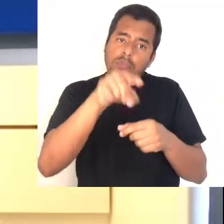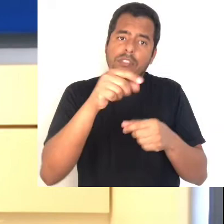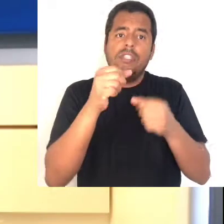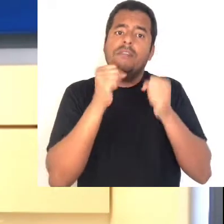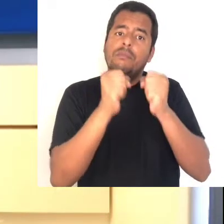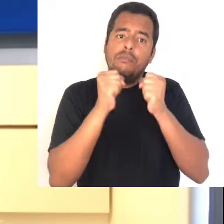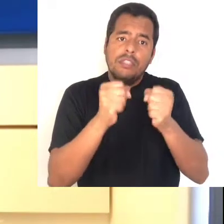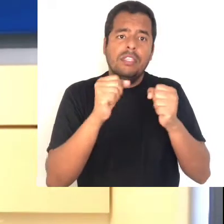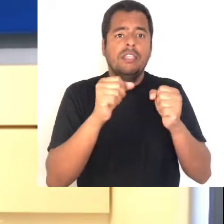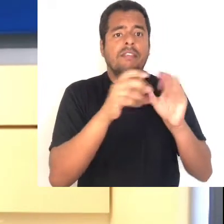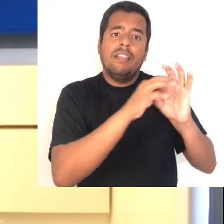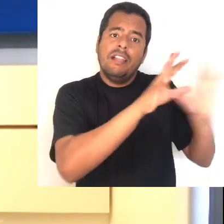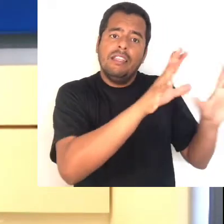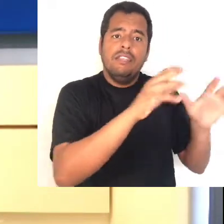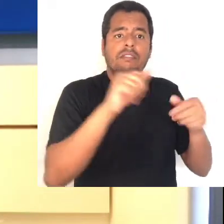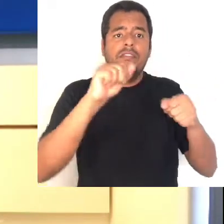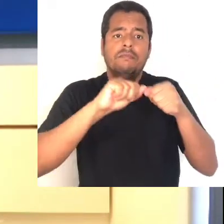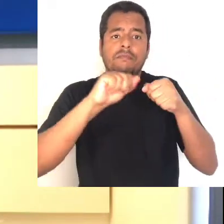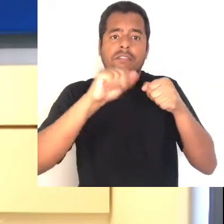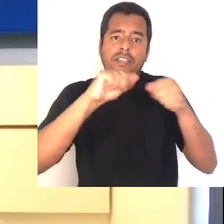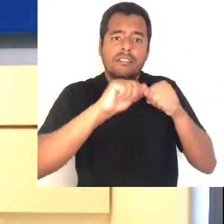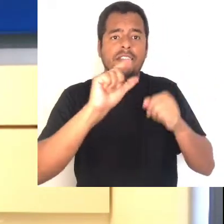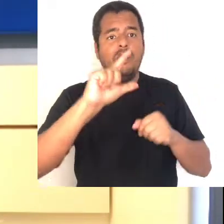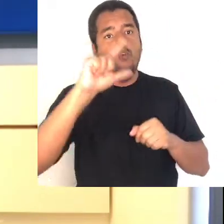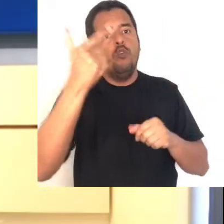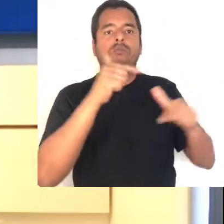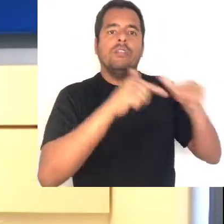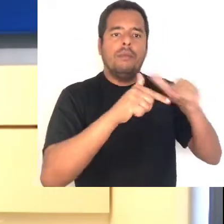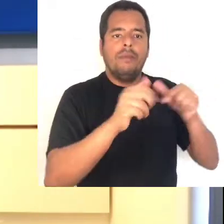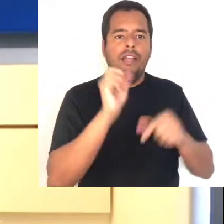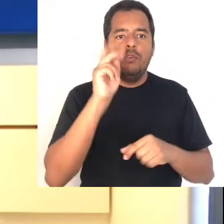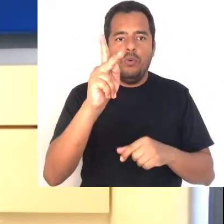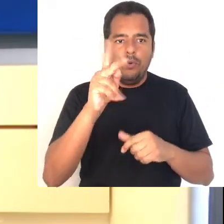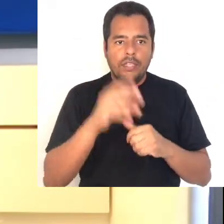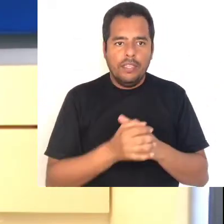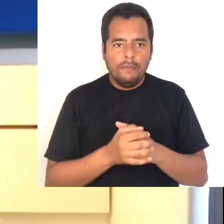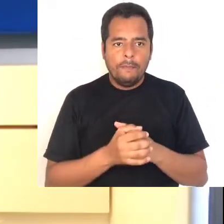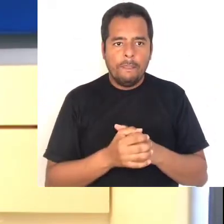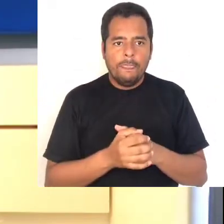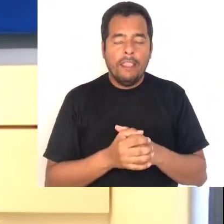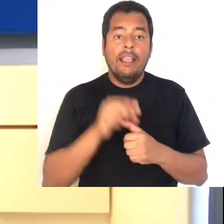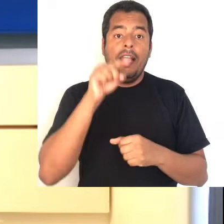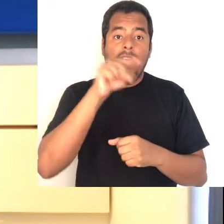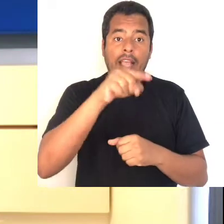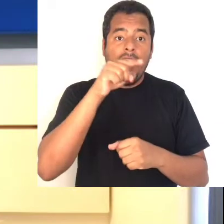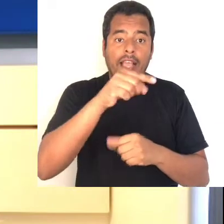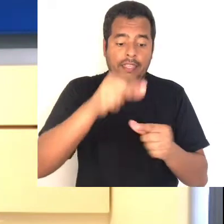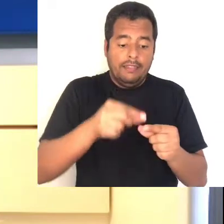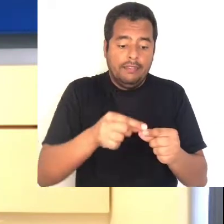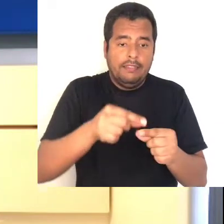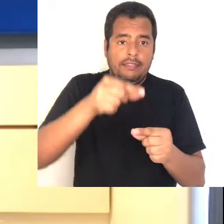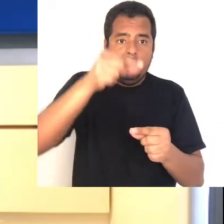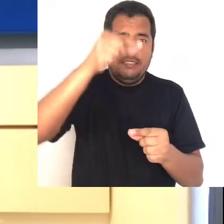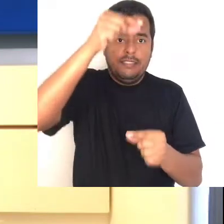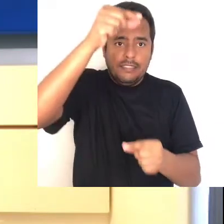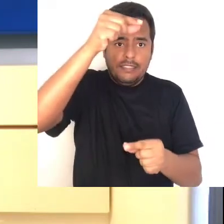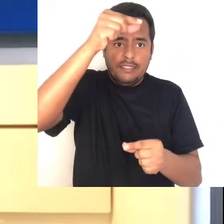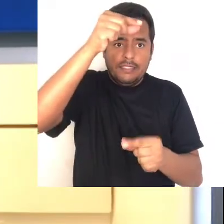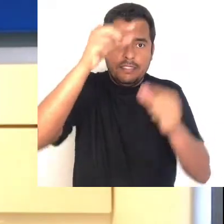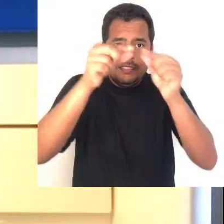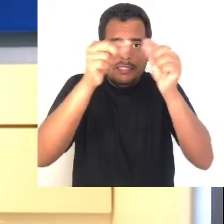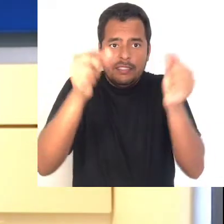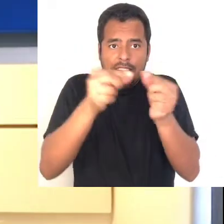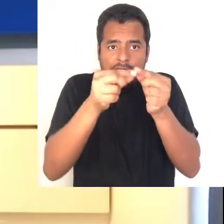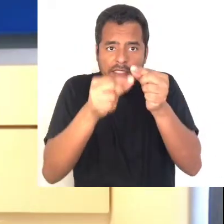estar disponível para fazer outras demandas, ok? Enquanto que aqui no funil de separação, você vai ter